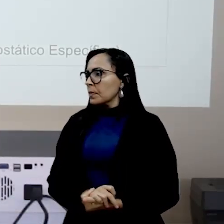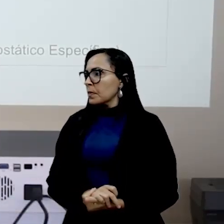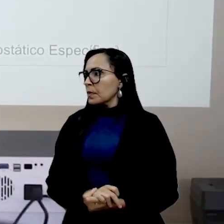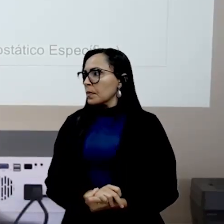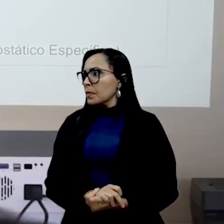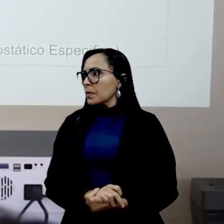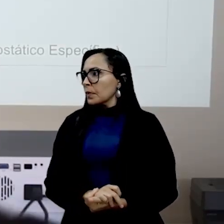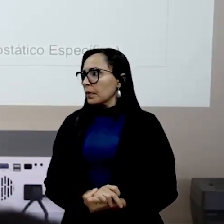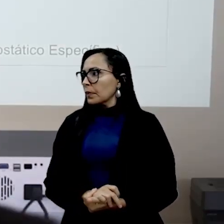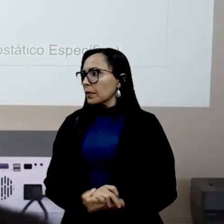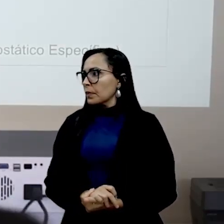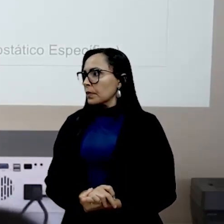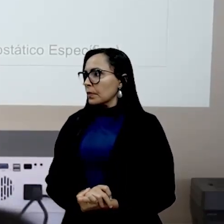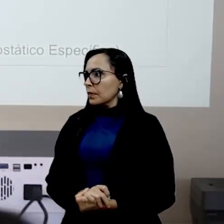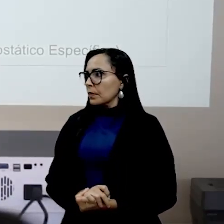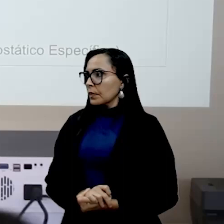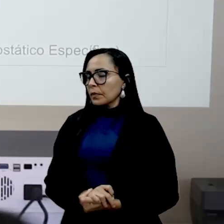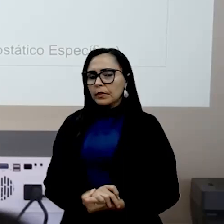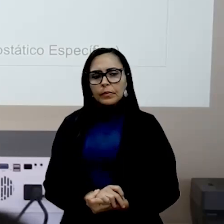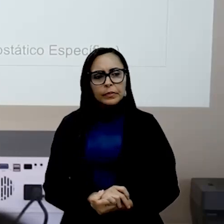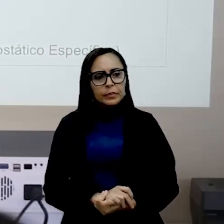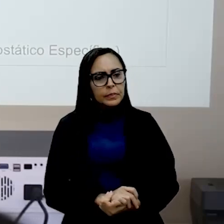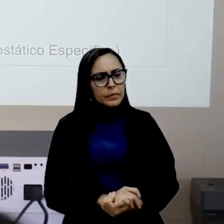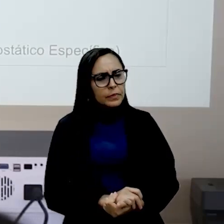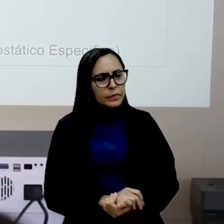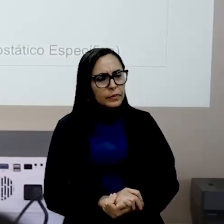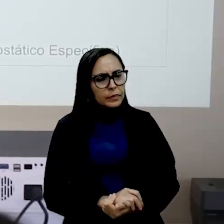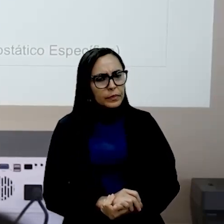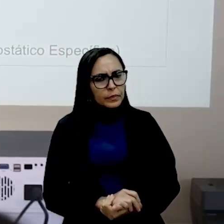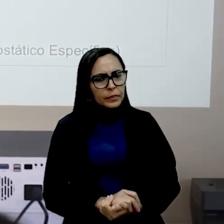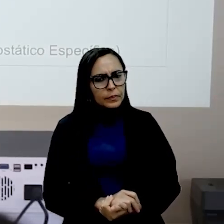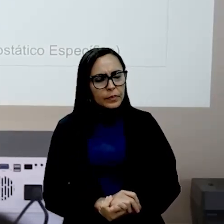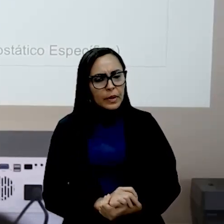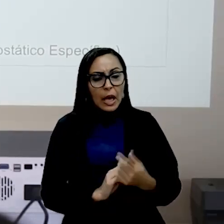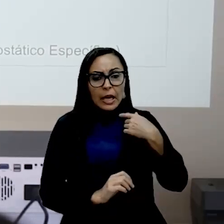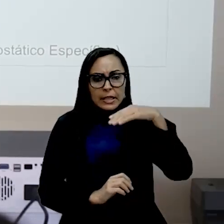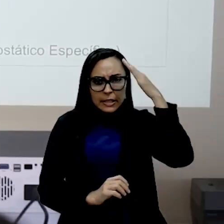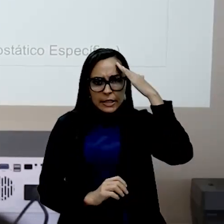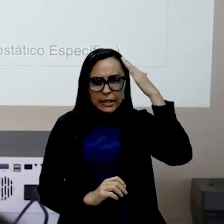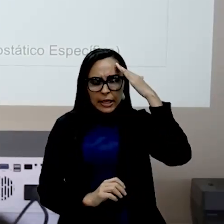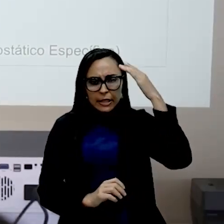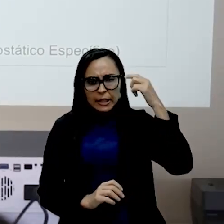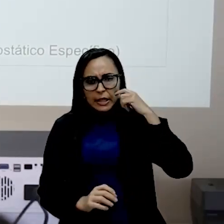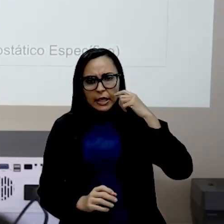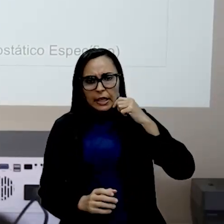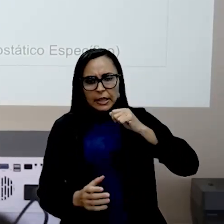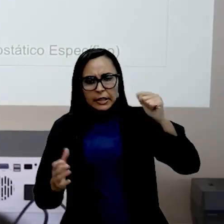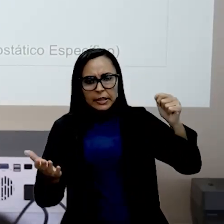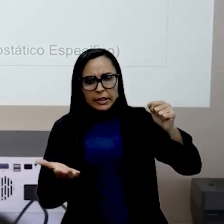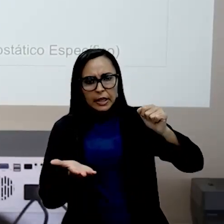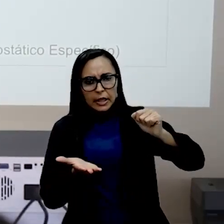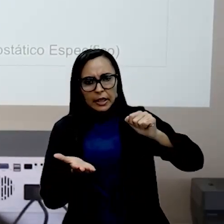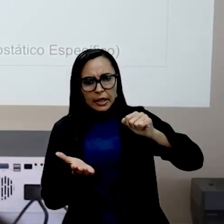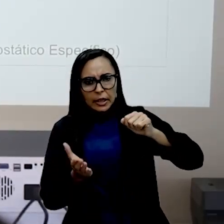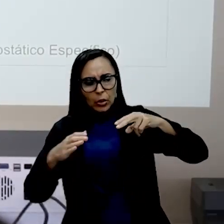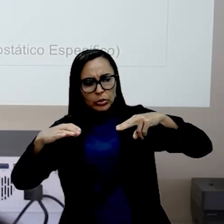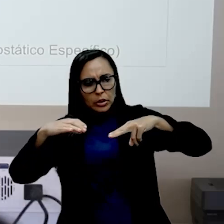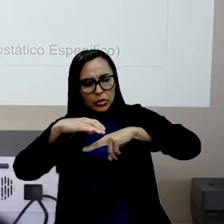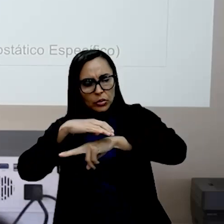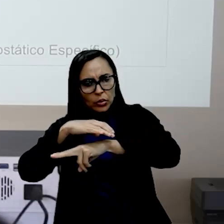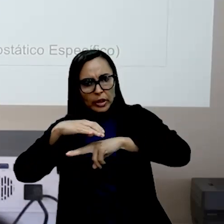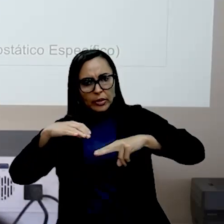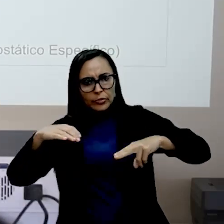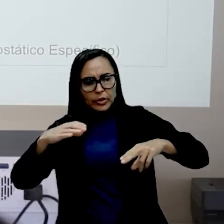se entende que a ultrassonografia ela seria suficiente para